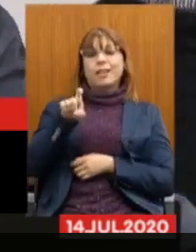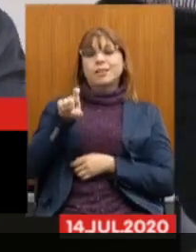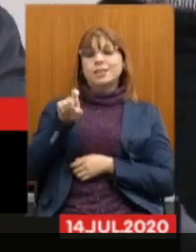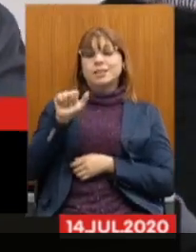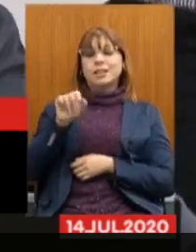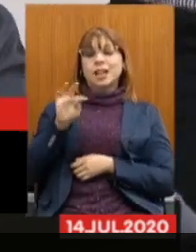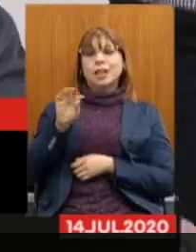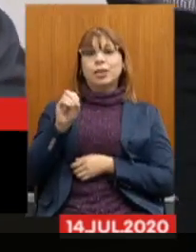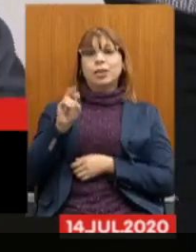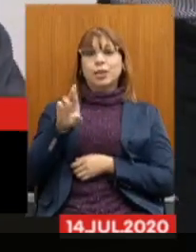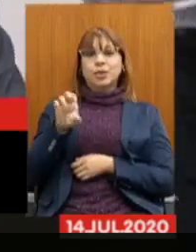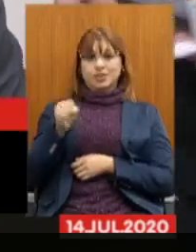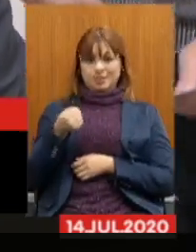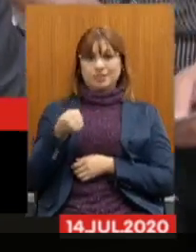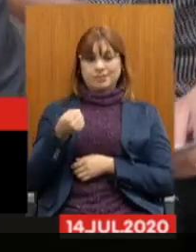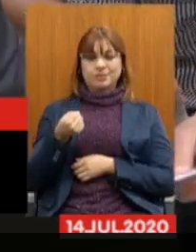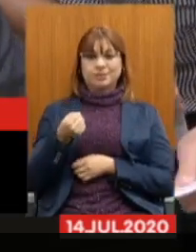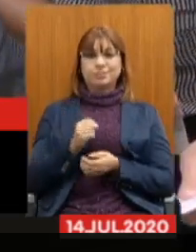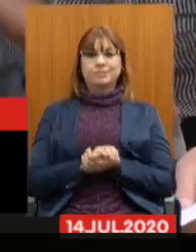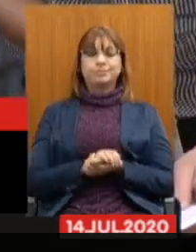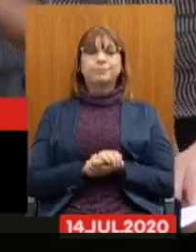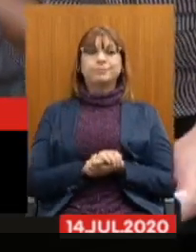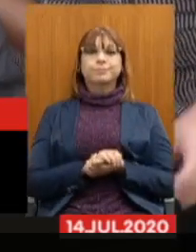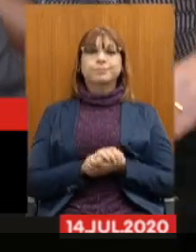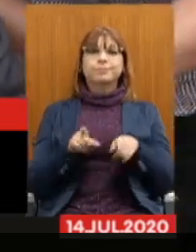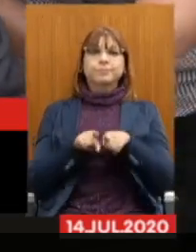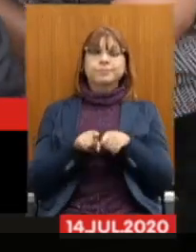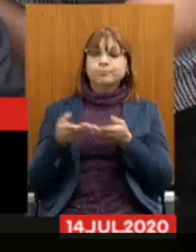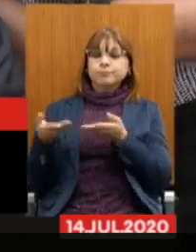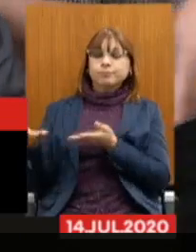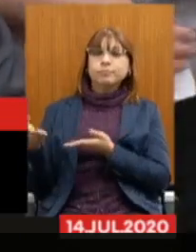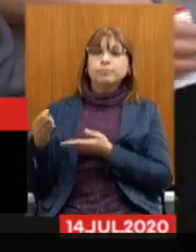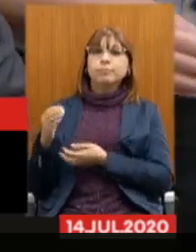professor Cleiton, que se encontra ao